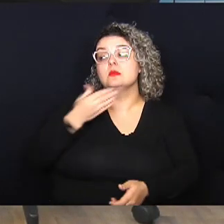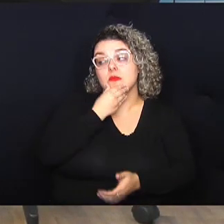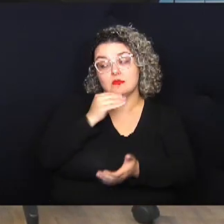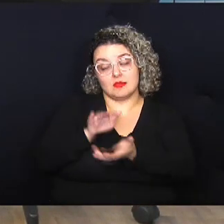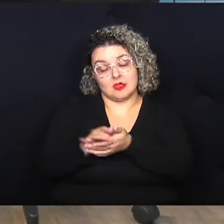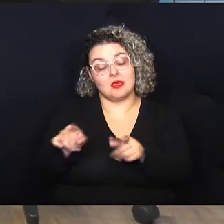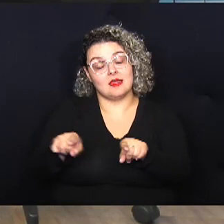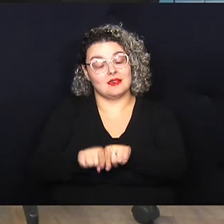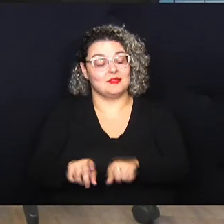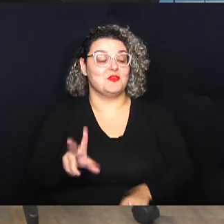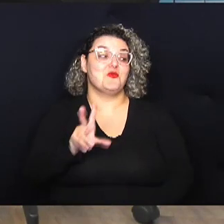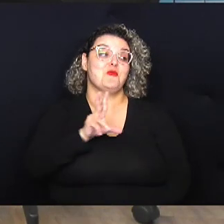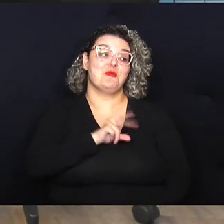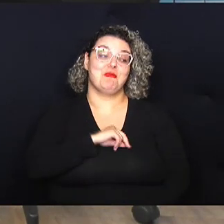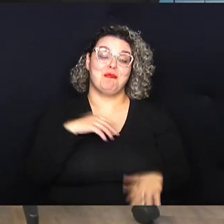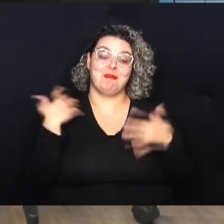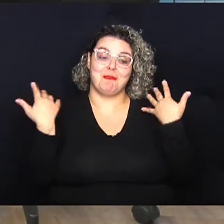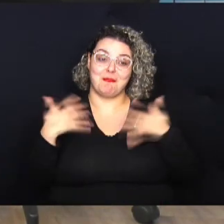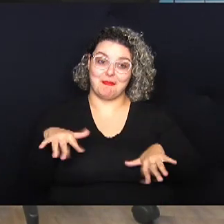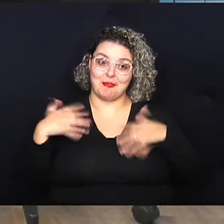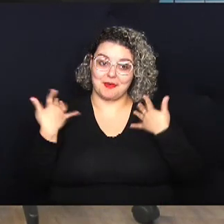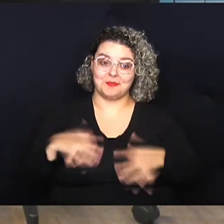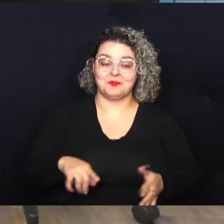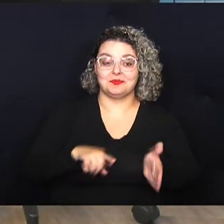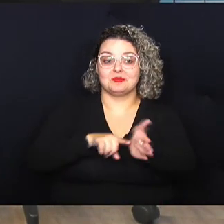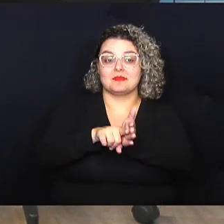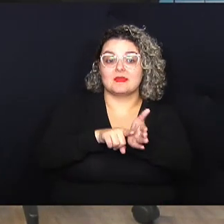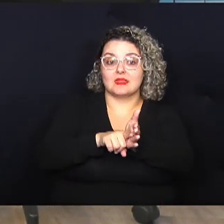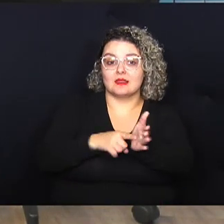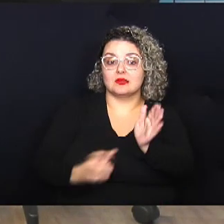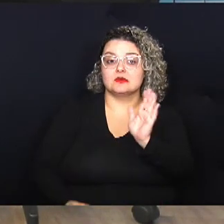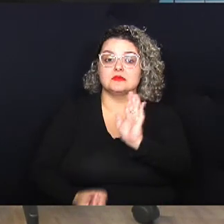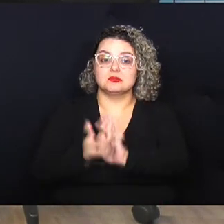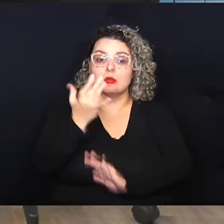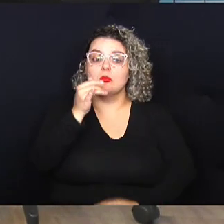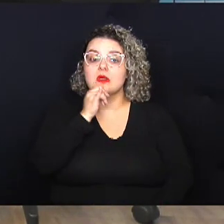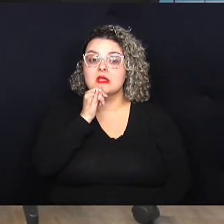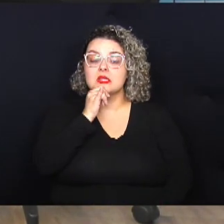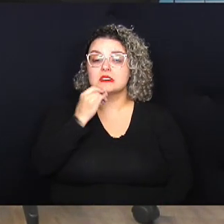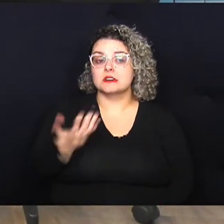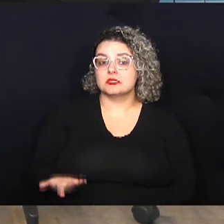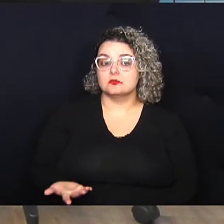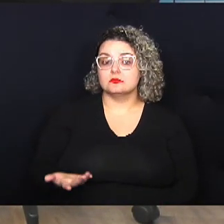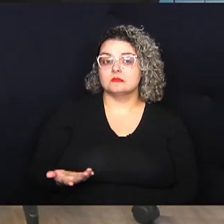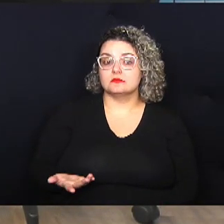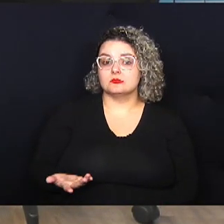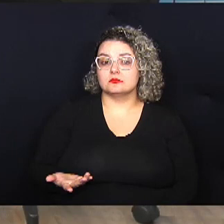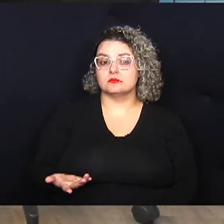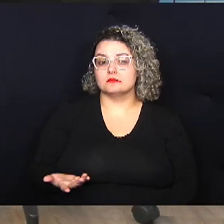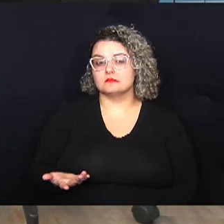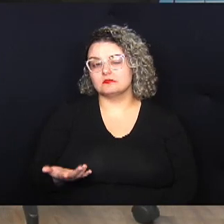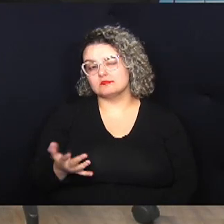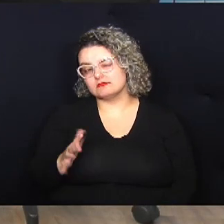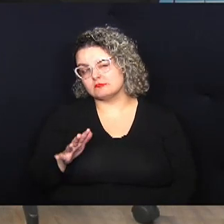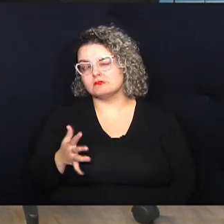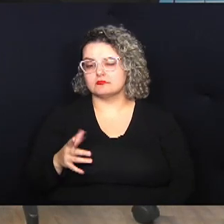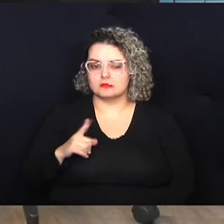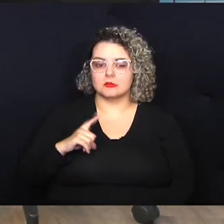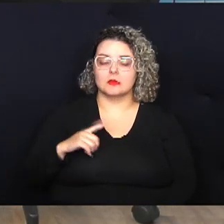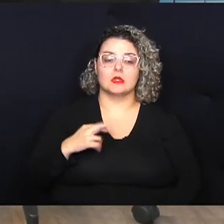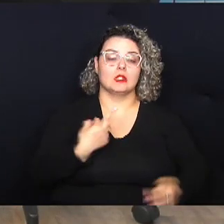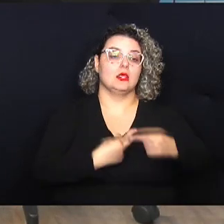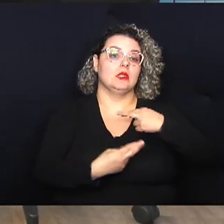Poxa vida. Vamos lá, pesquisadores descobriram, por exemplo, que existem